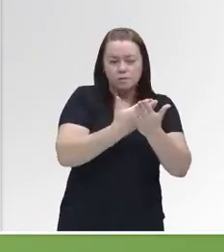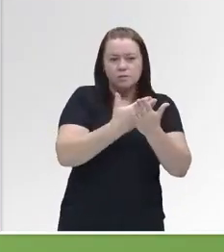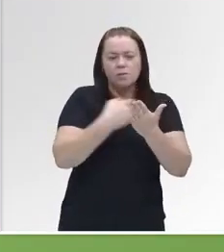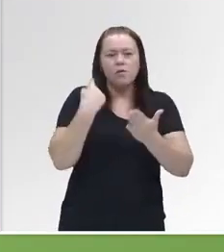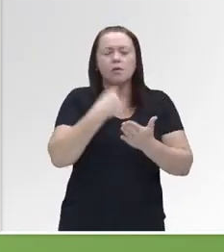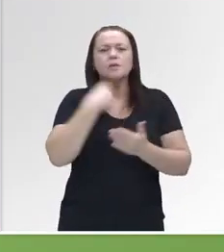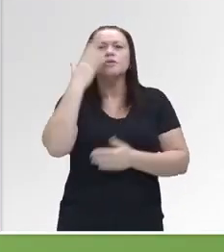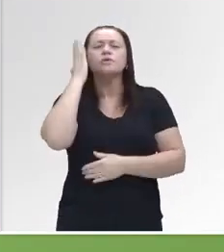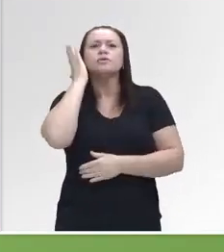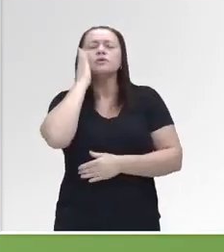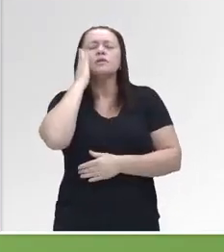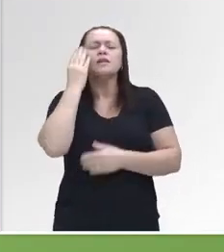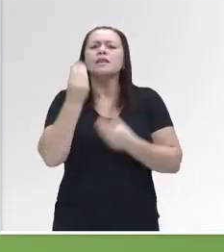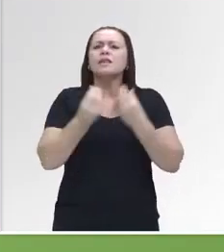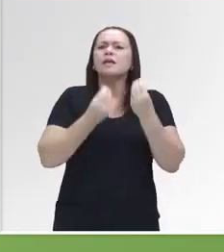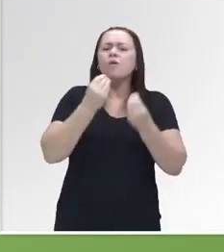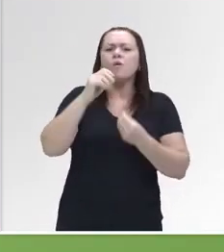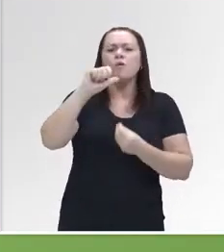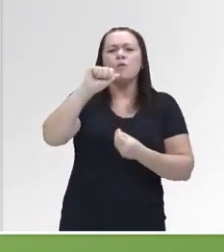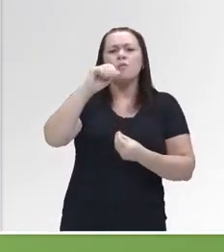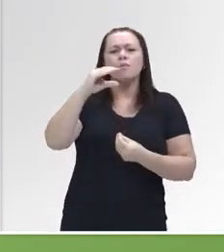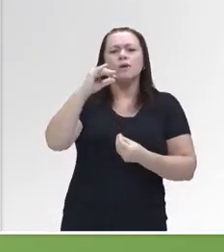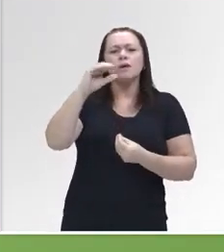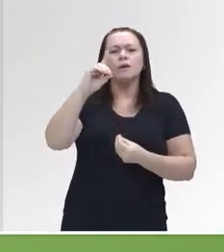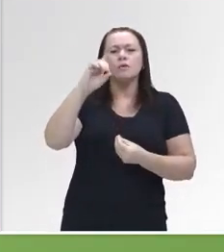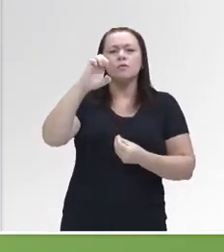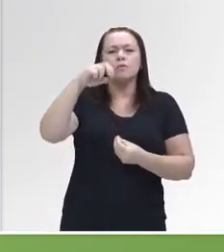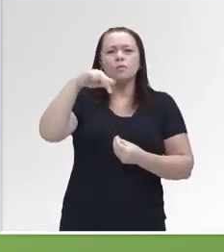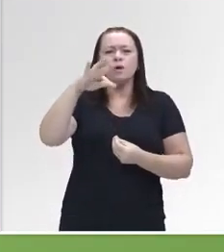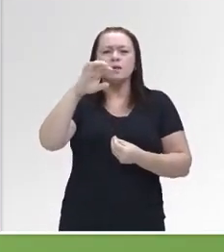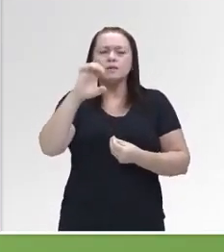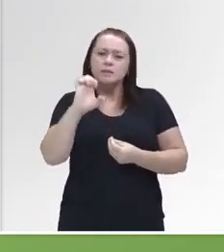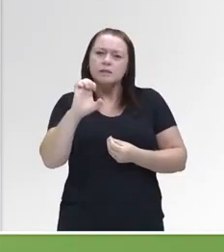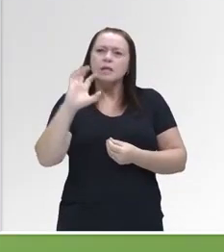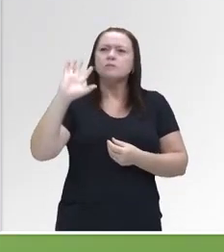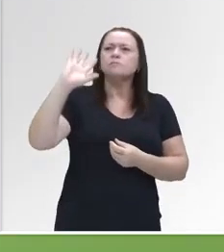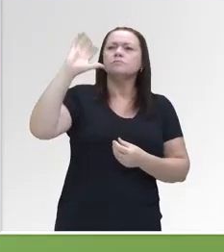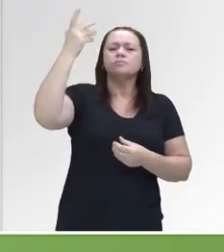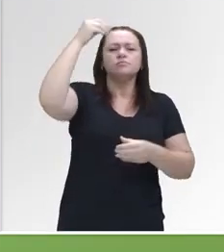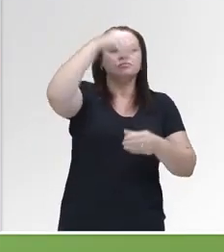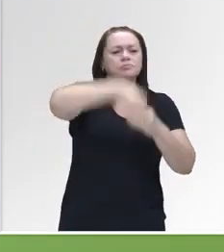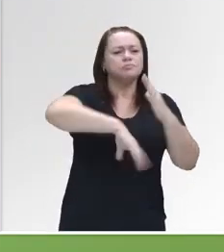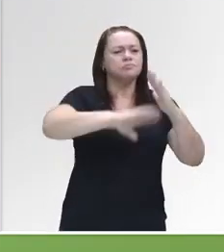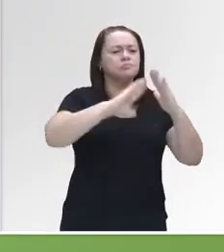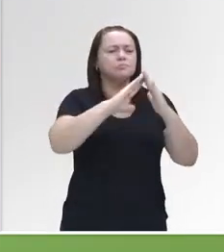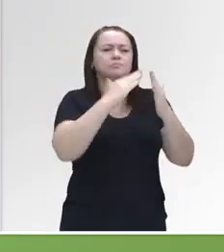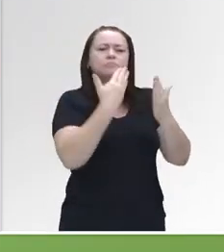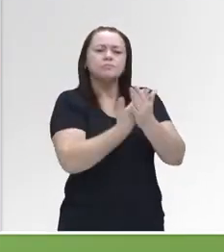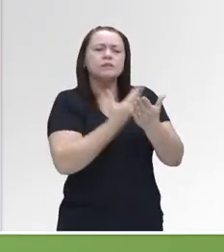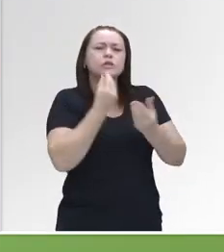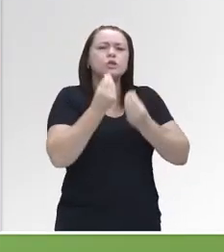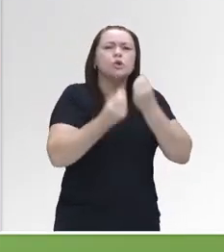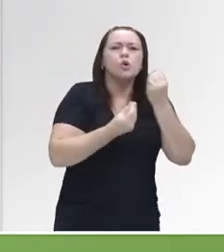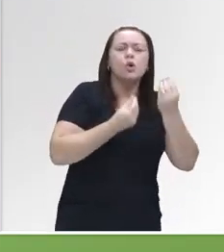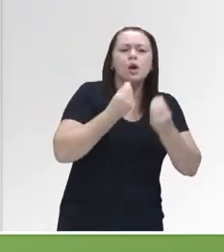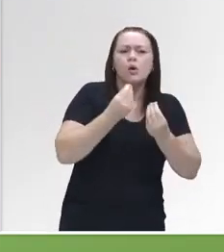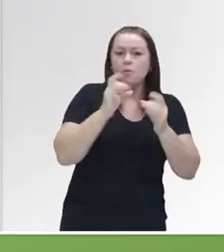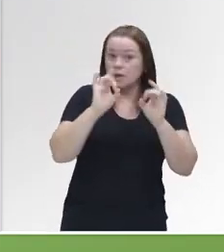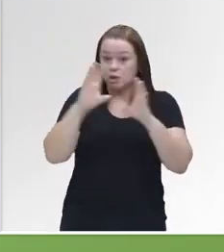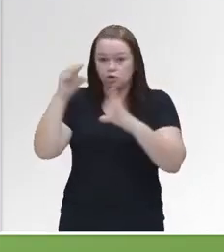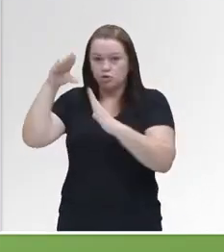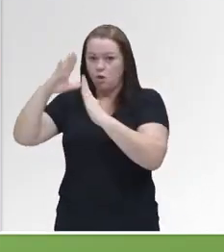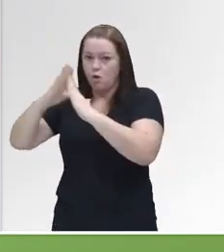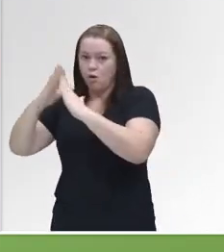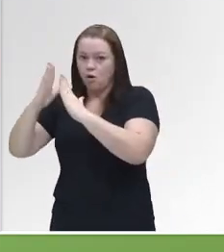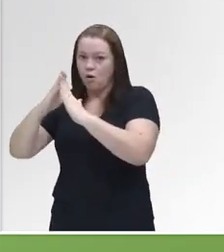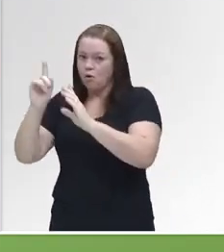entendermos por que esses acidentes, às vezes, eles se evidenciam dentro das escolas também, não só em casa, e